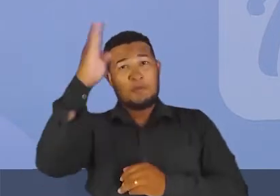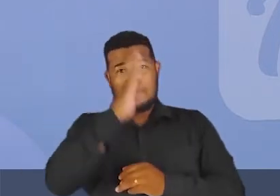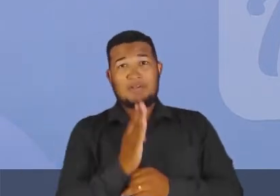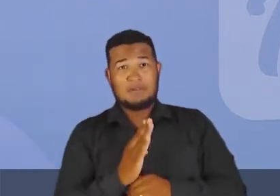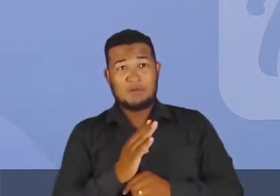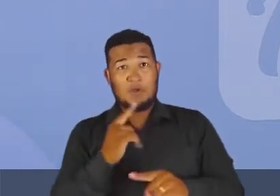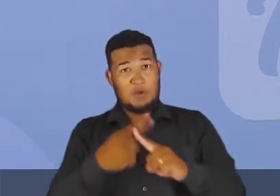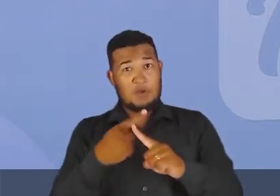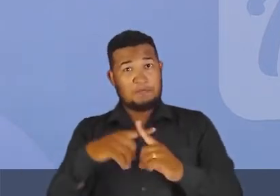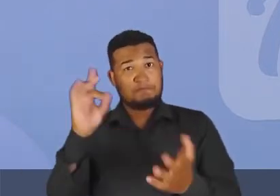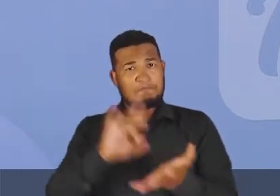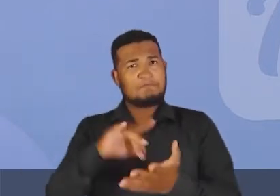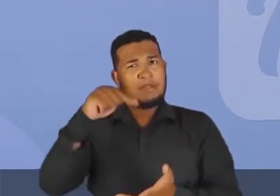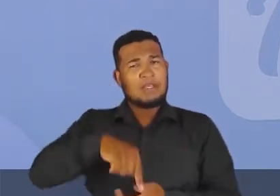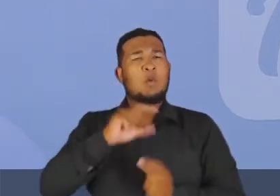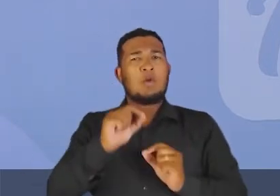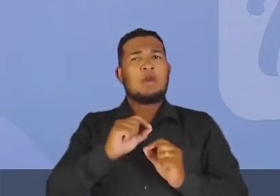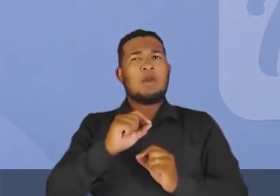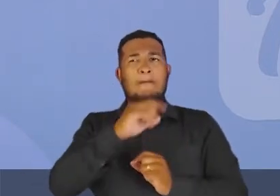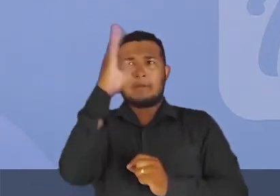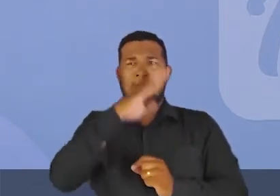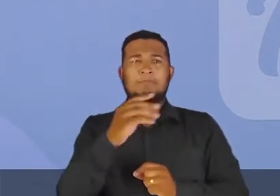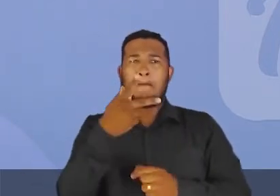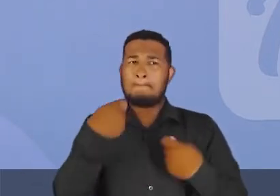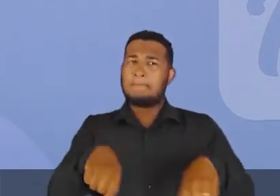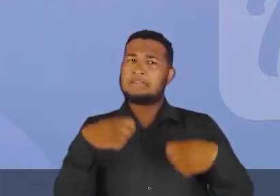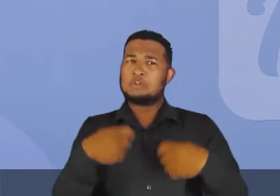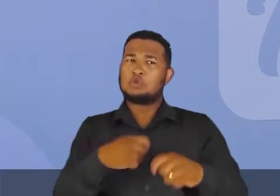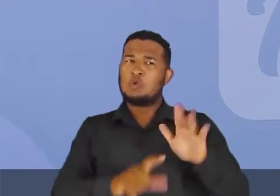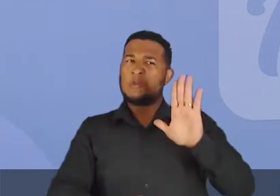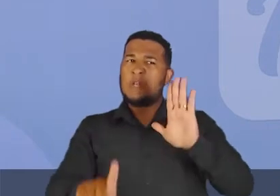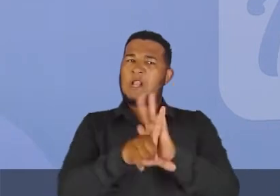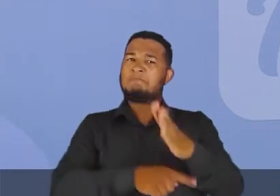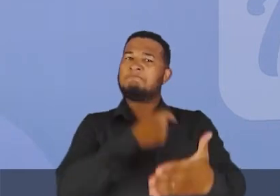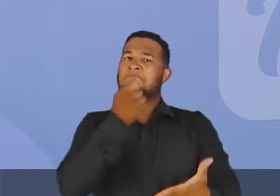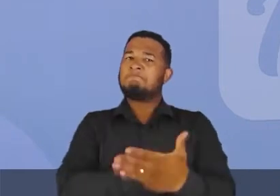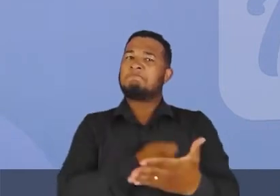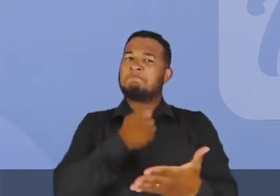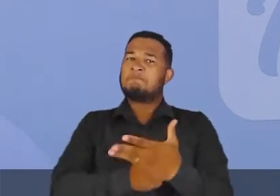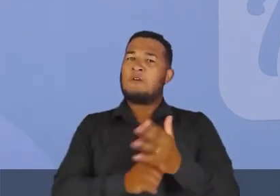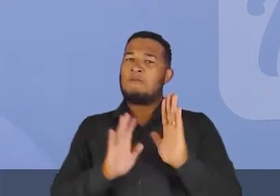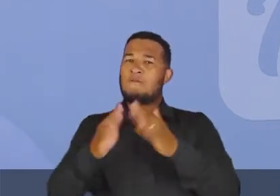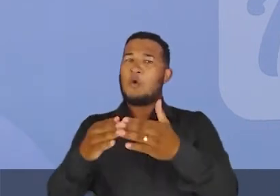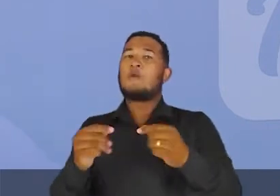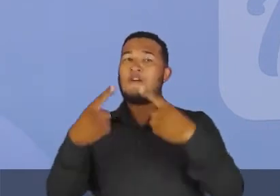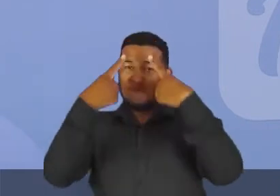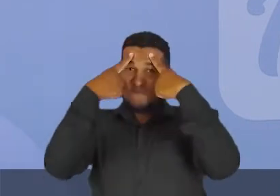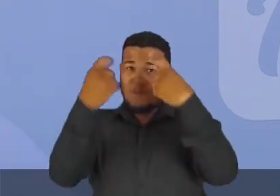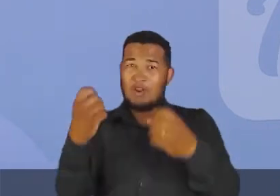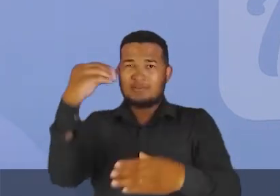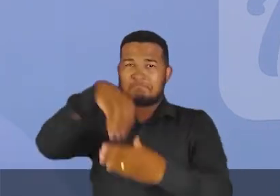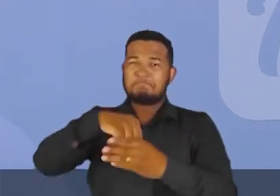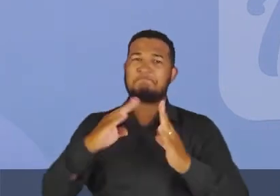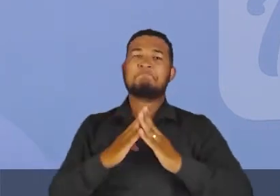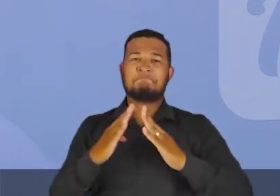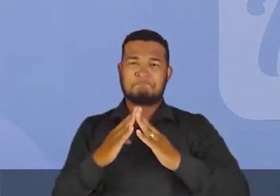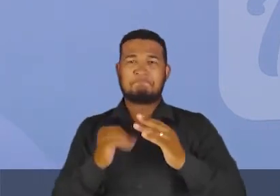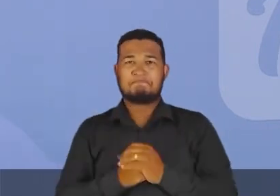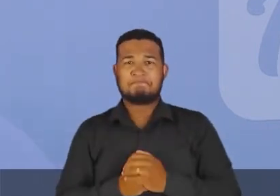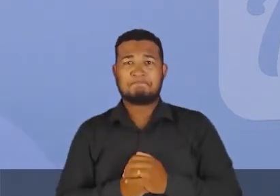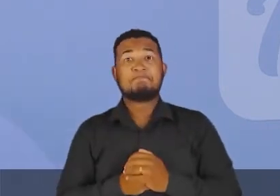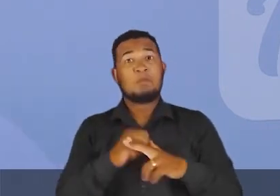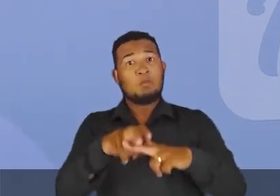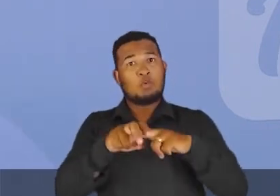Brasil foi pressionado a endurecer as leis contra a violência doméstica, né? Então, isso é de